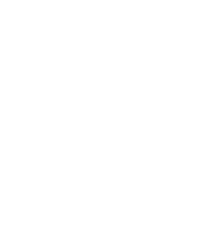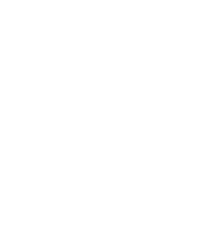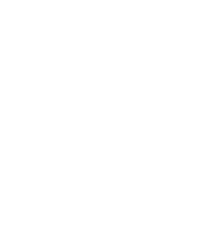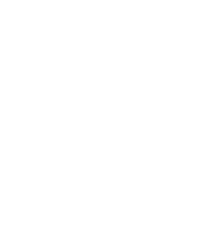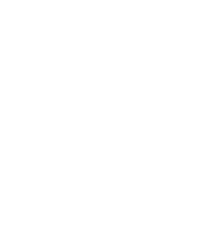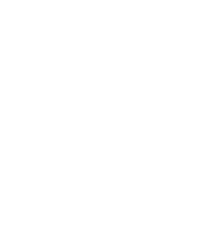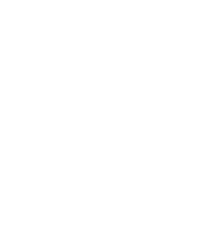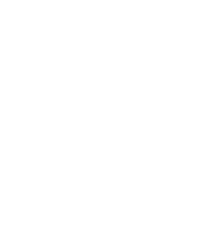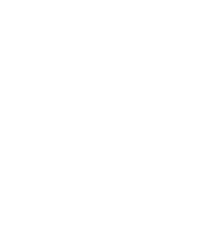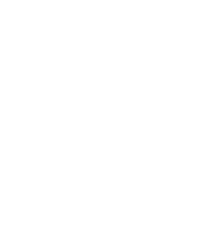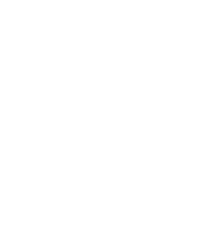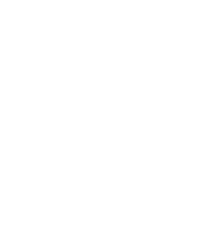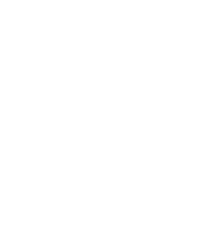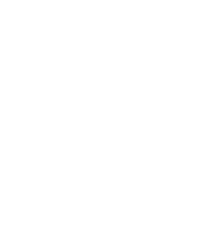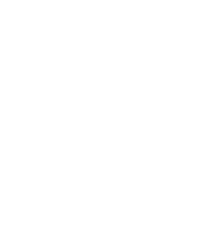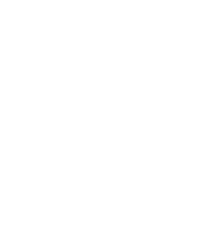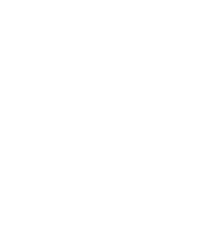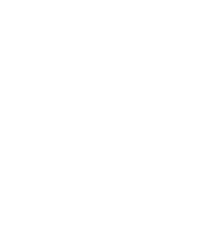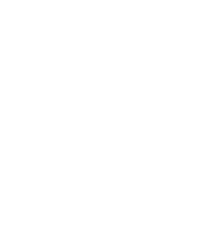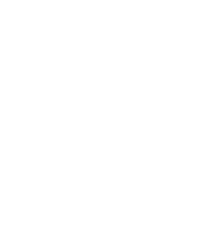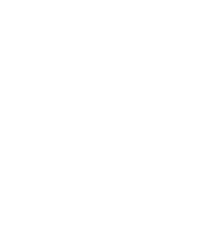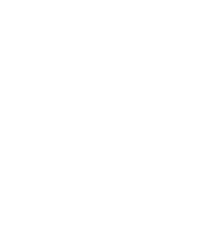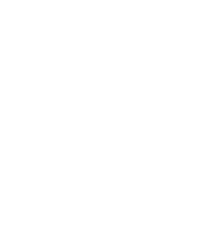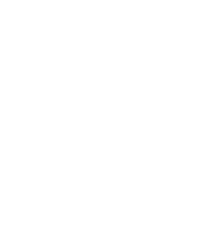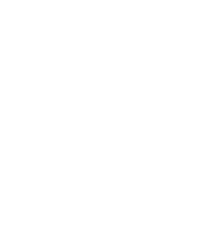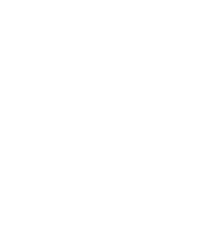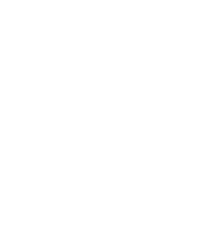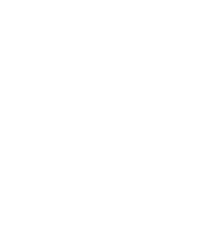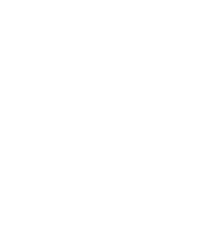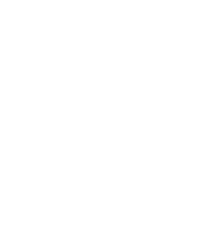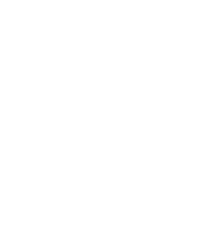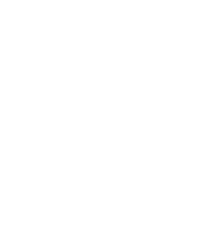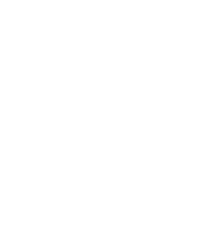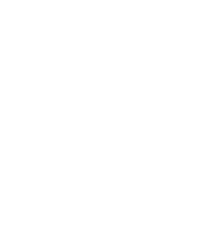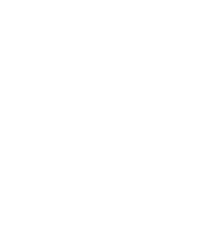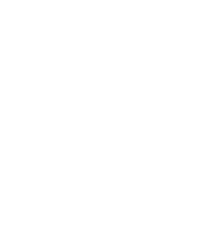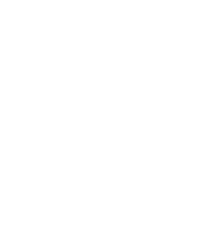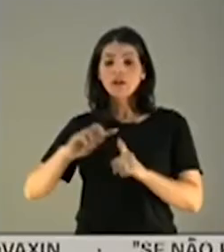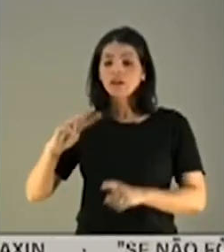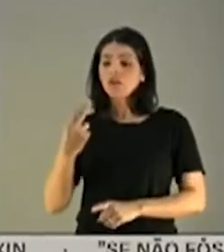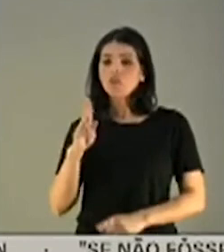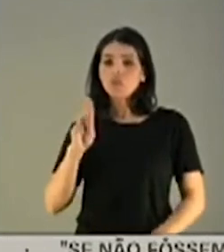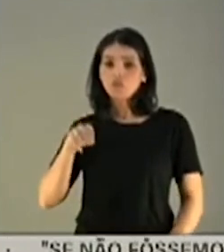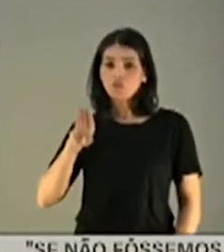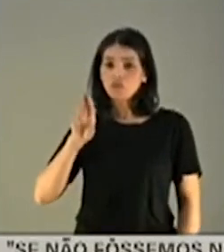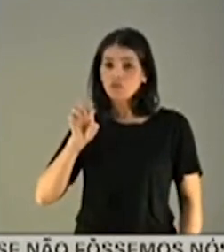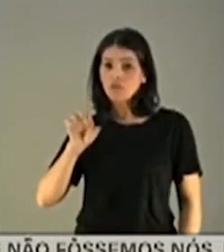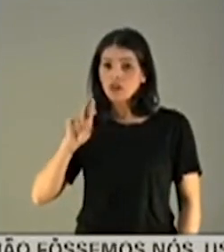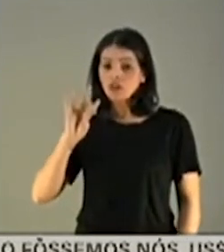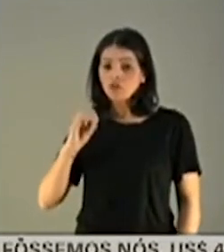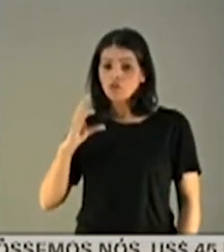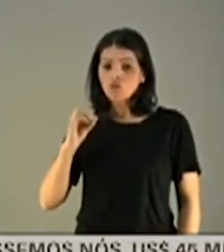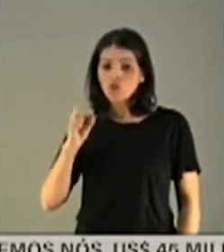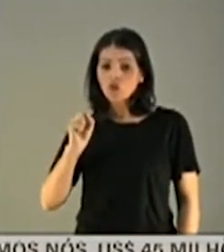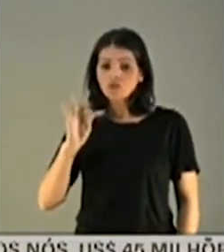porque queriam que fosse pago à vista, um produto que até hoje não consegue entrar no Brasil. Mas eu queria, antes de entrar nesse assunto, perguntar ao